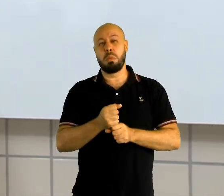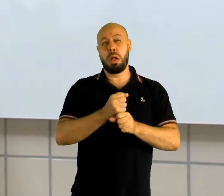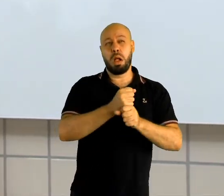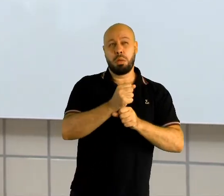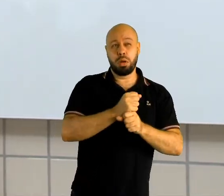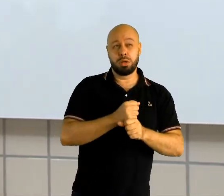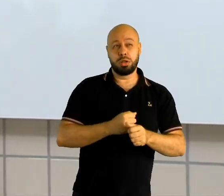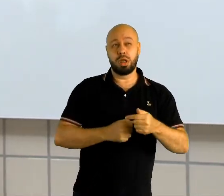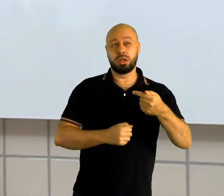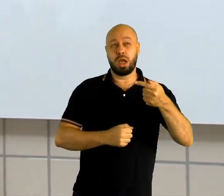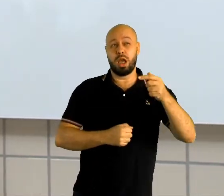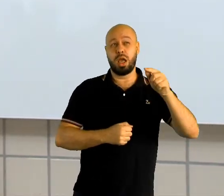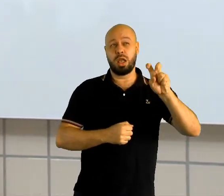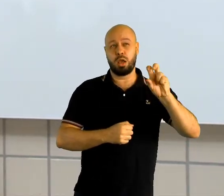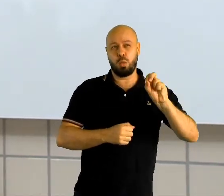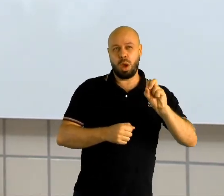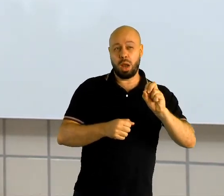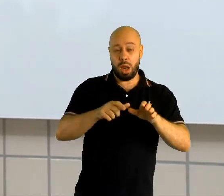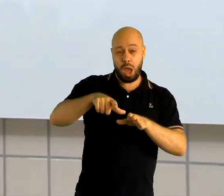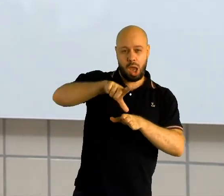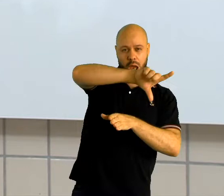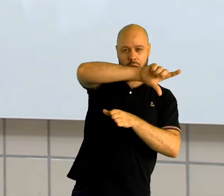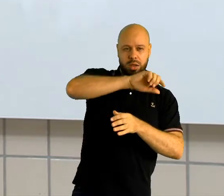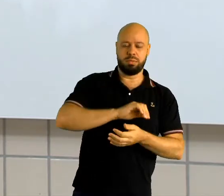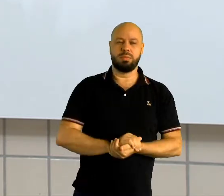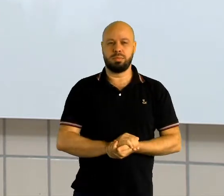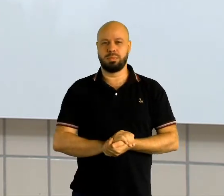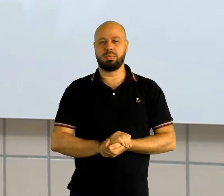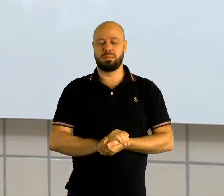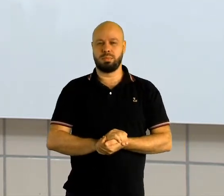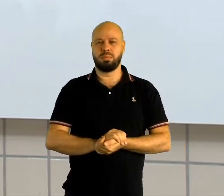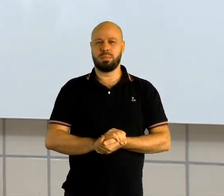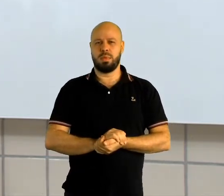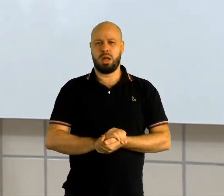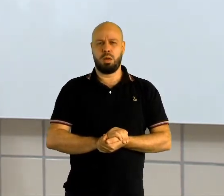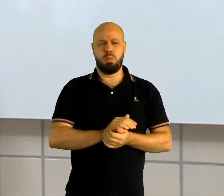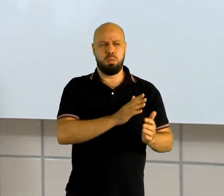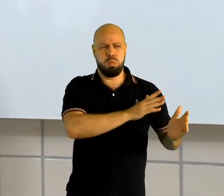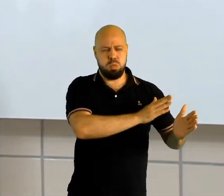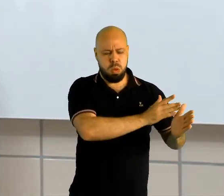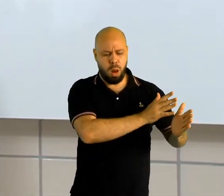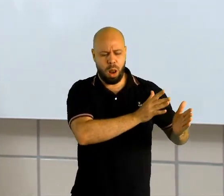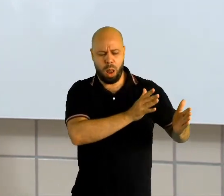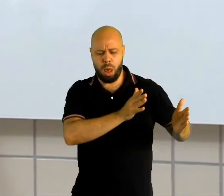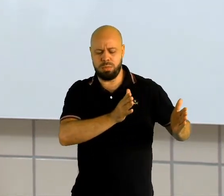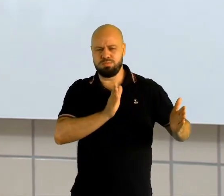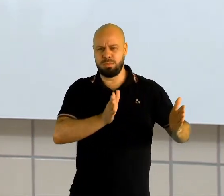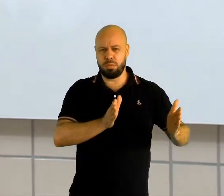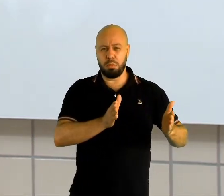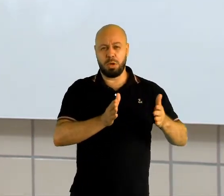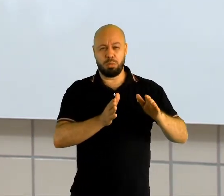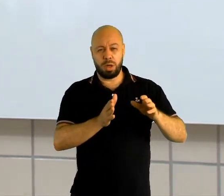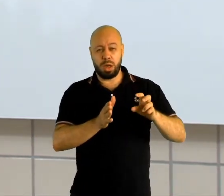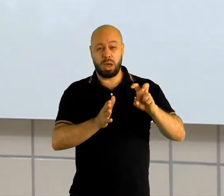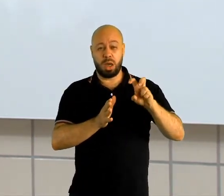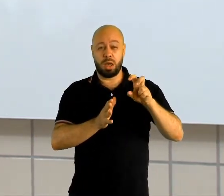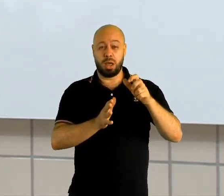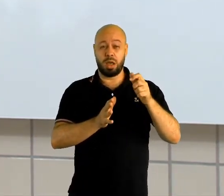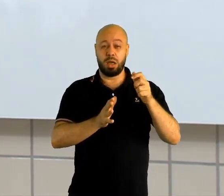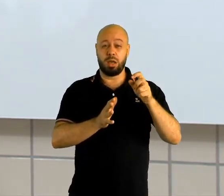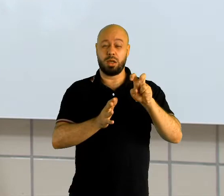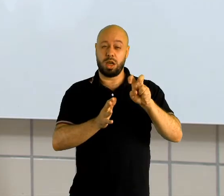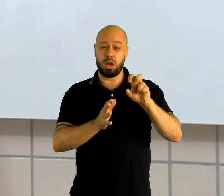750 a.C., certo? E vai se estender até mais ou menos o ano 507